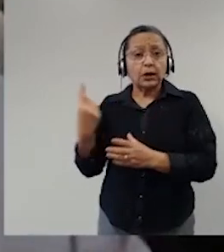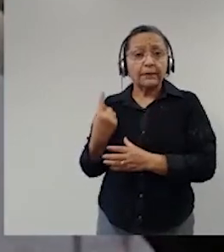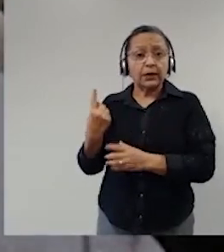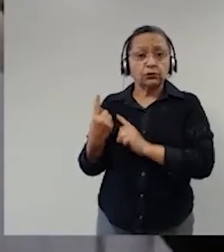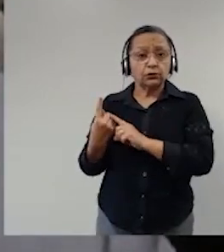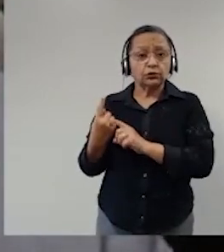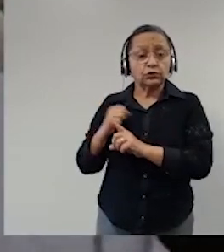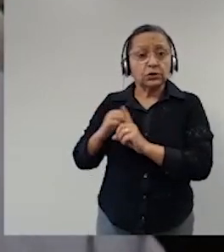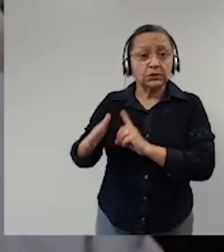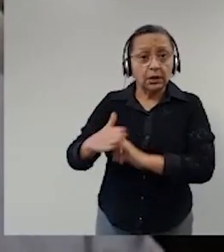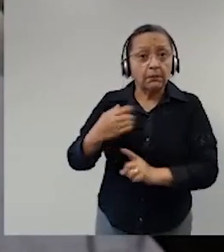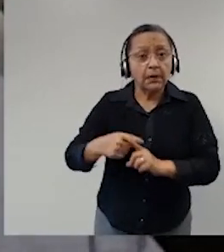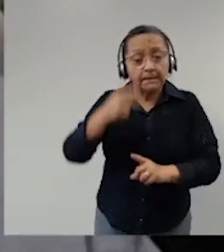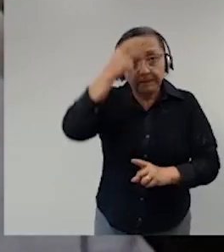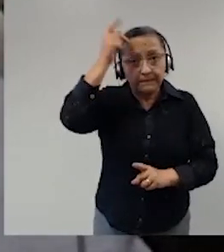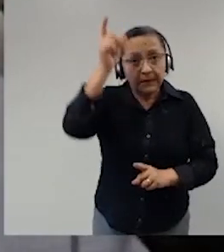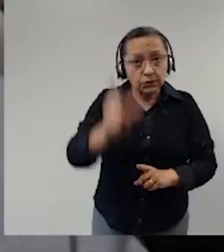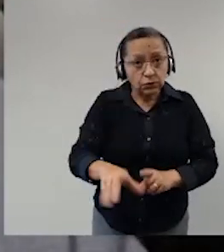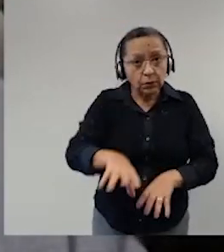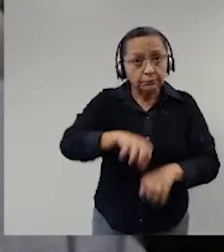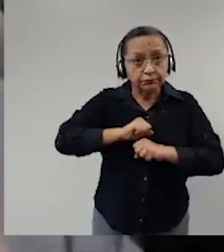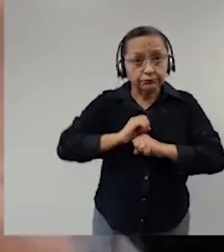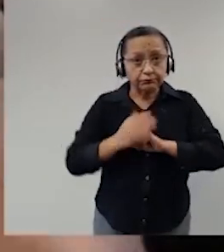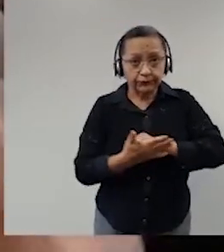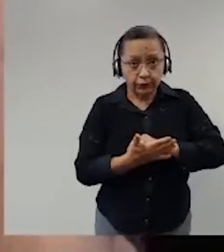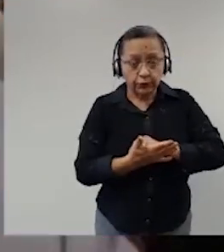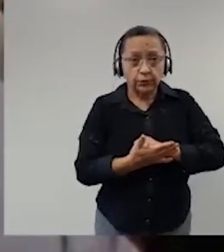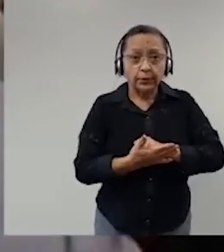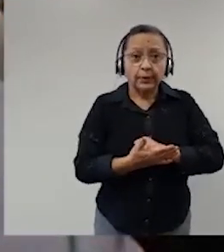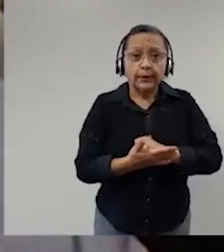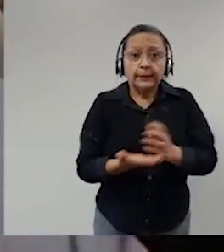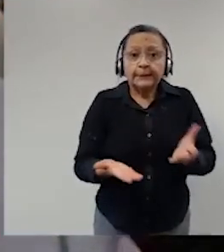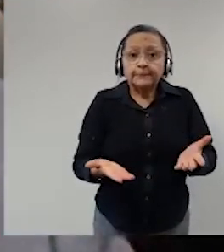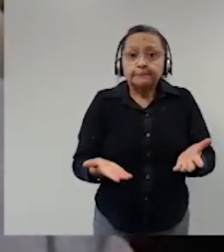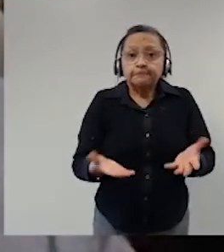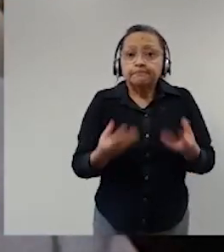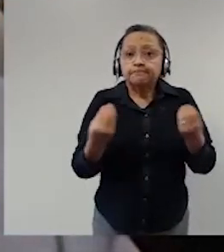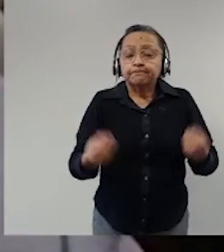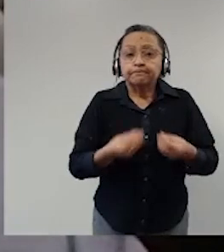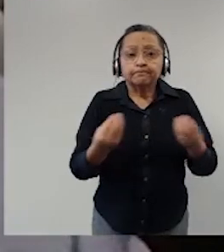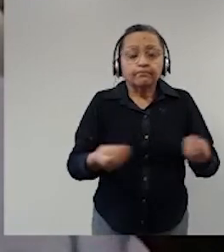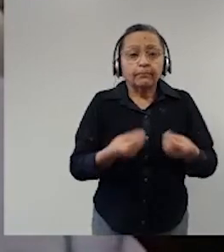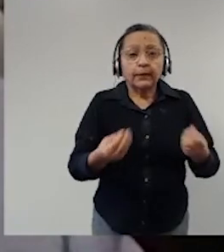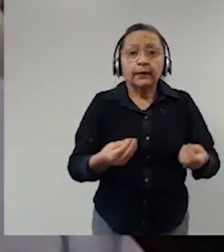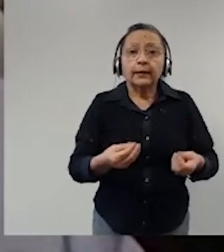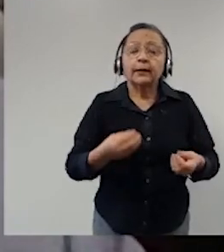tiver contato com o vírus, ela estará sem a imunidade